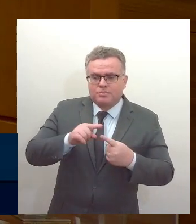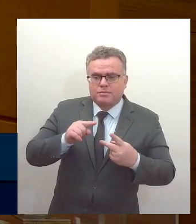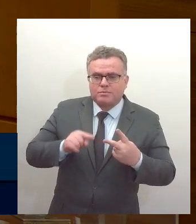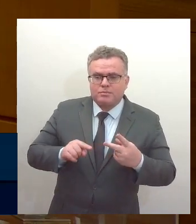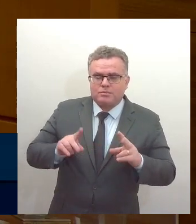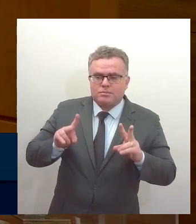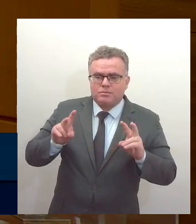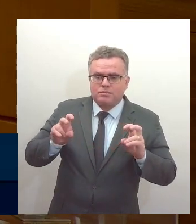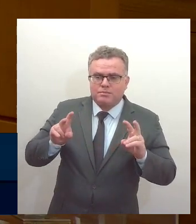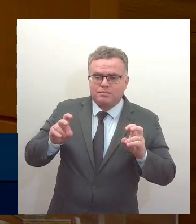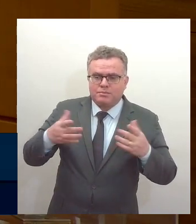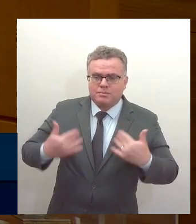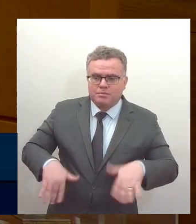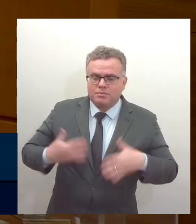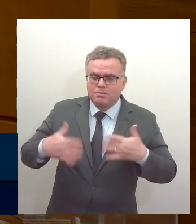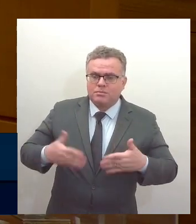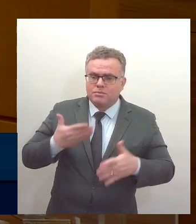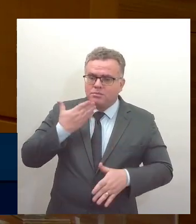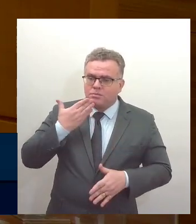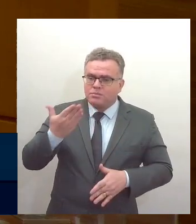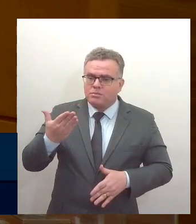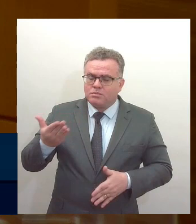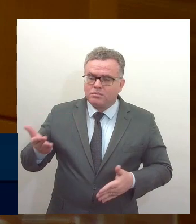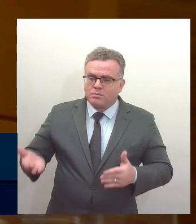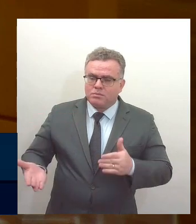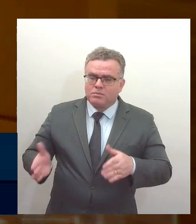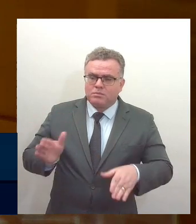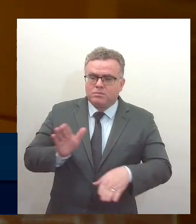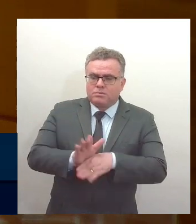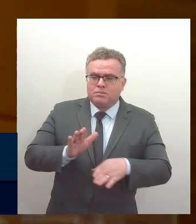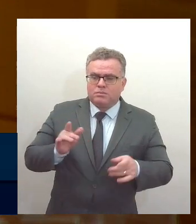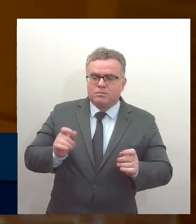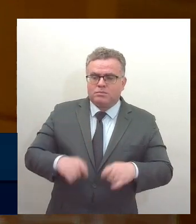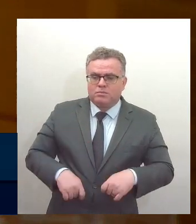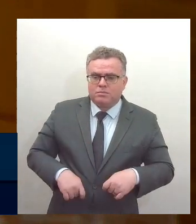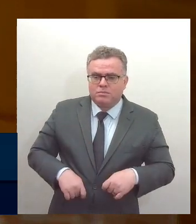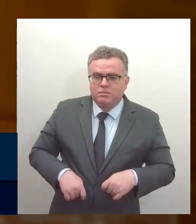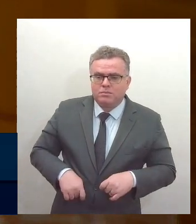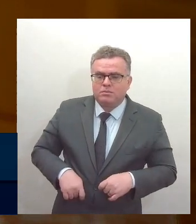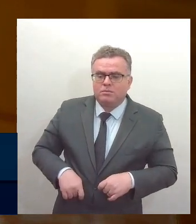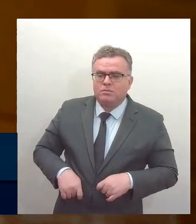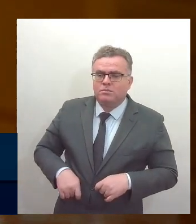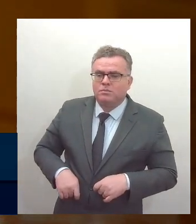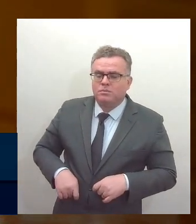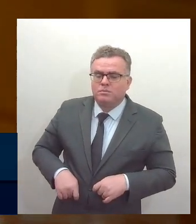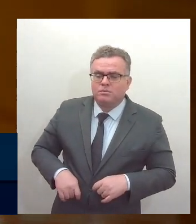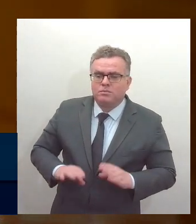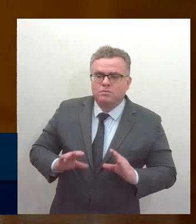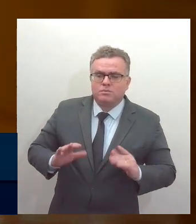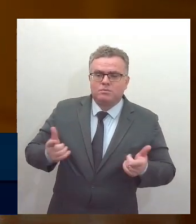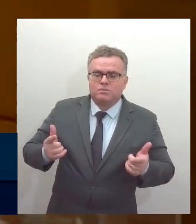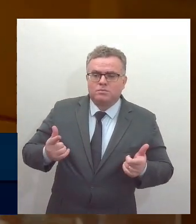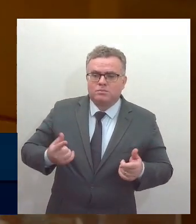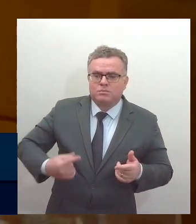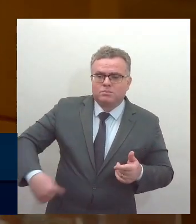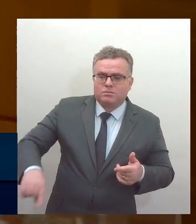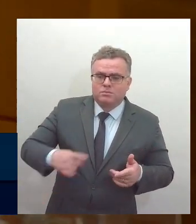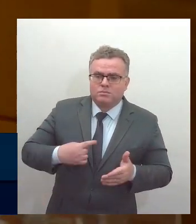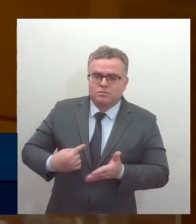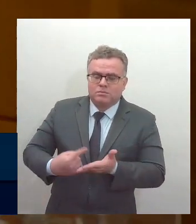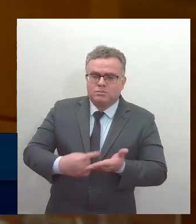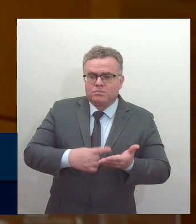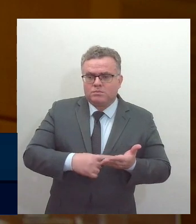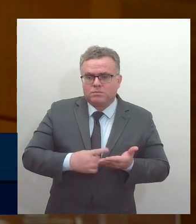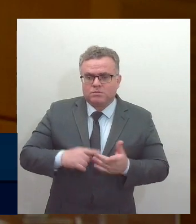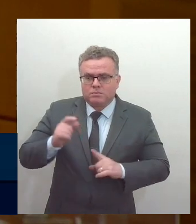apoio de Vossa Excelência, afinal de contas, nós realizamos aqui no mês passado uma